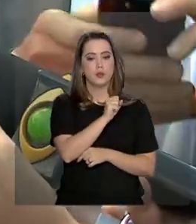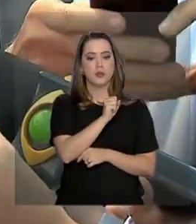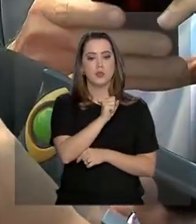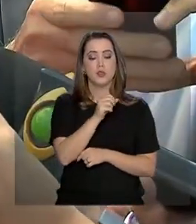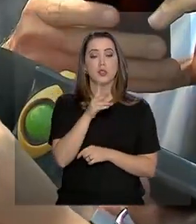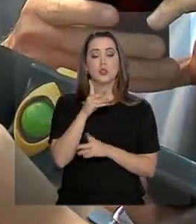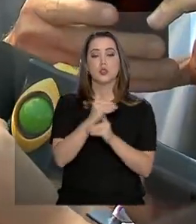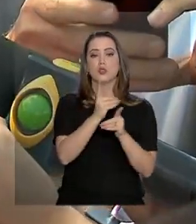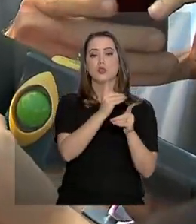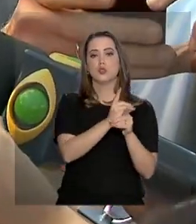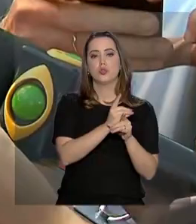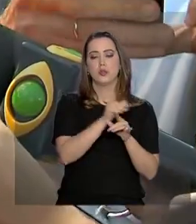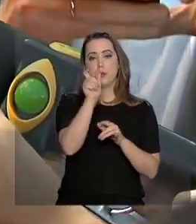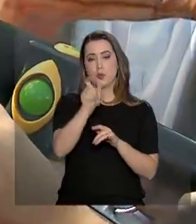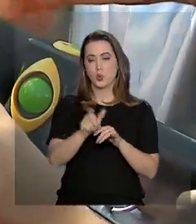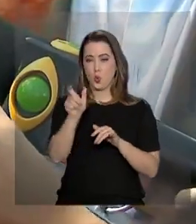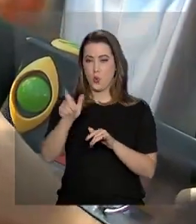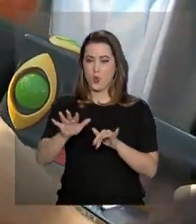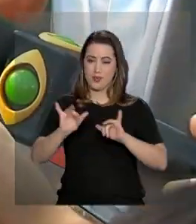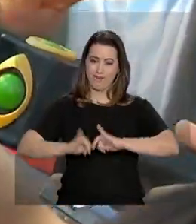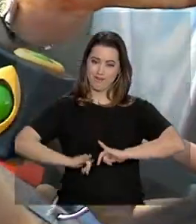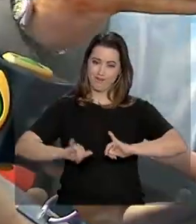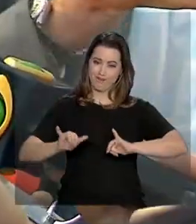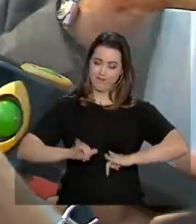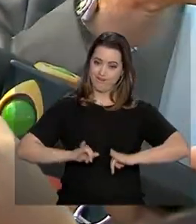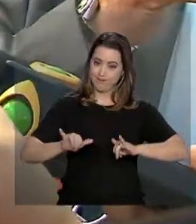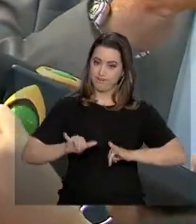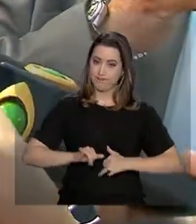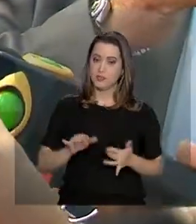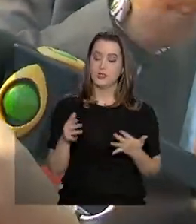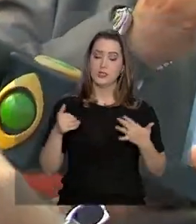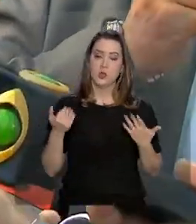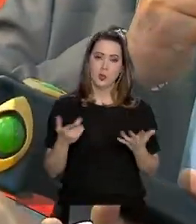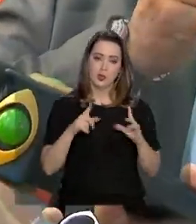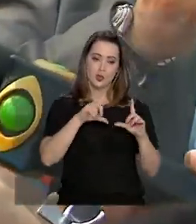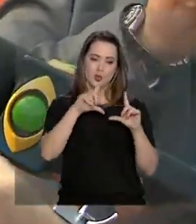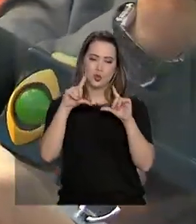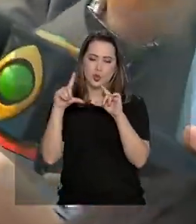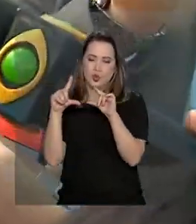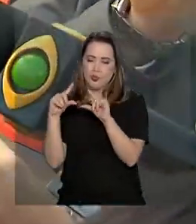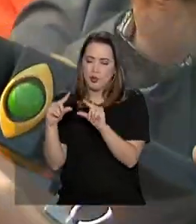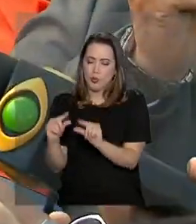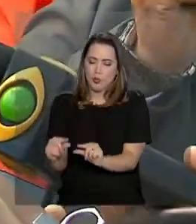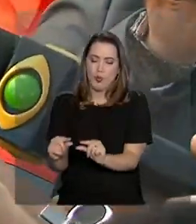questão de encontrarmos vítimas, o que de certa forma vai amenizar em